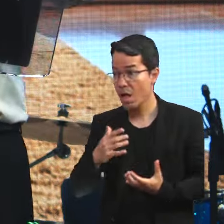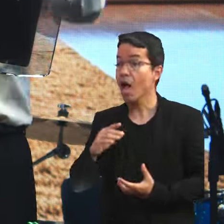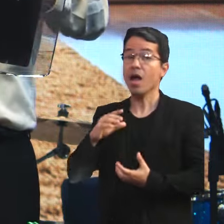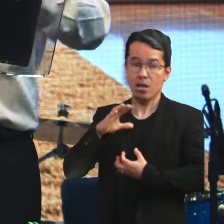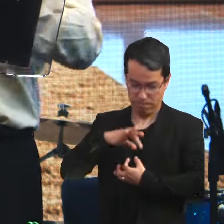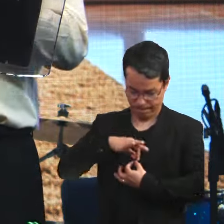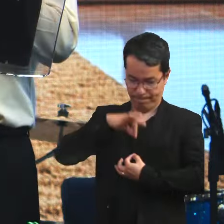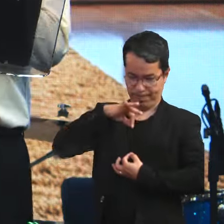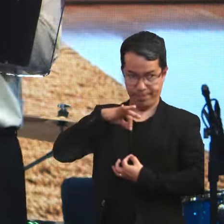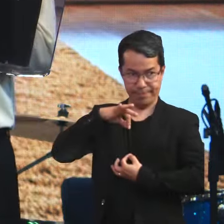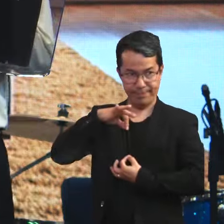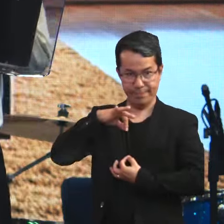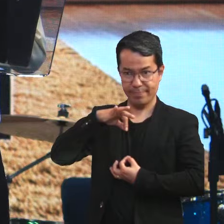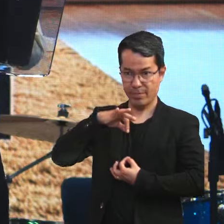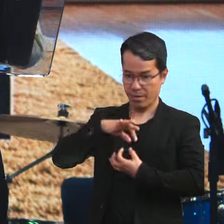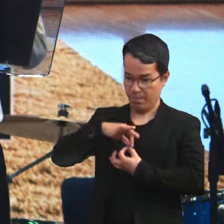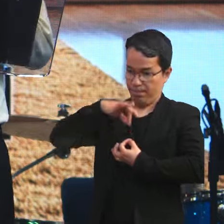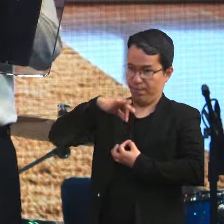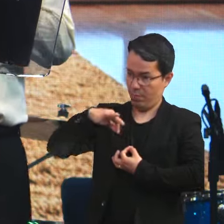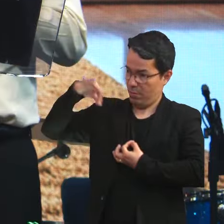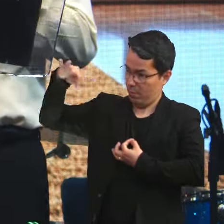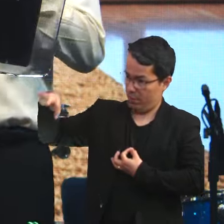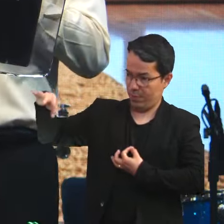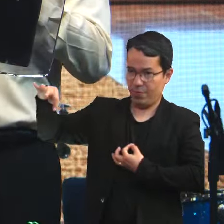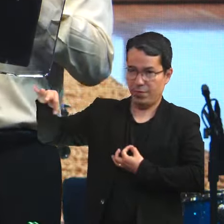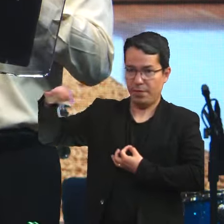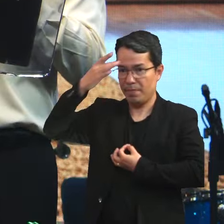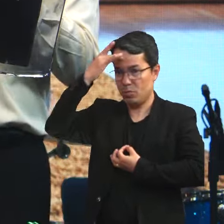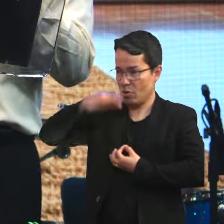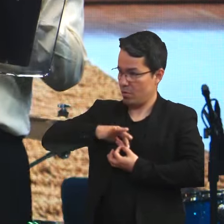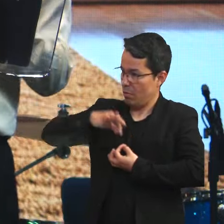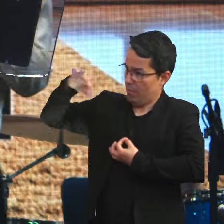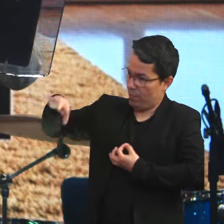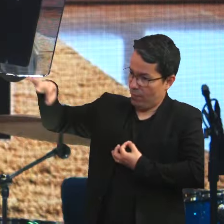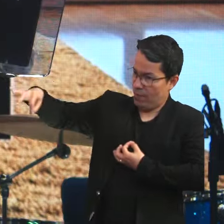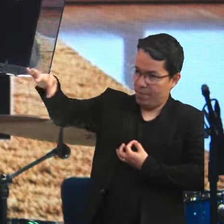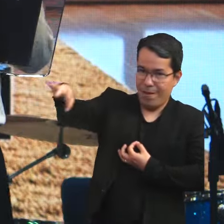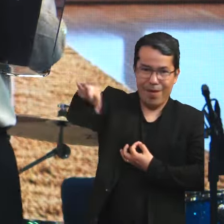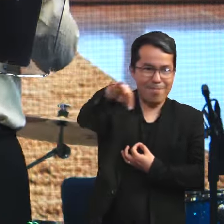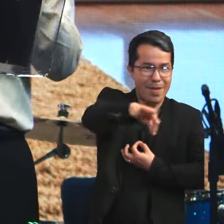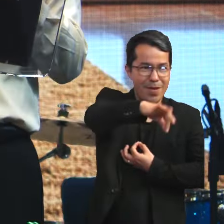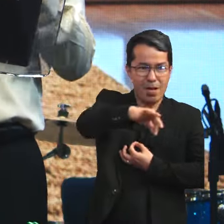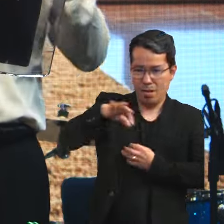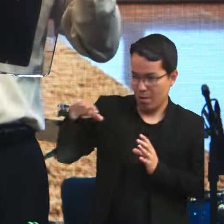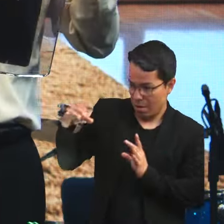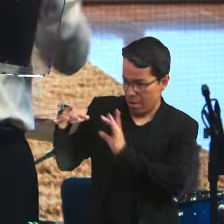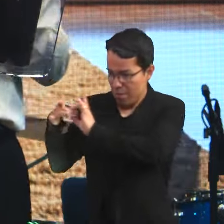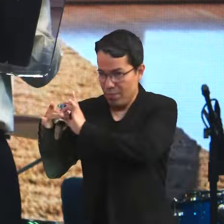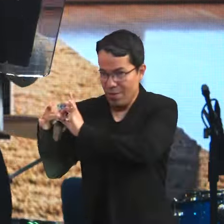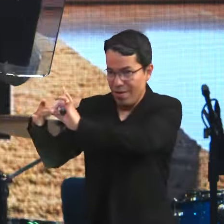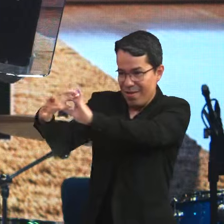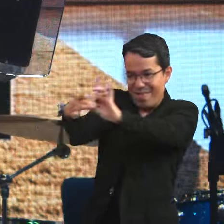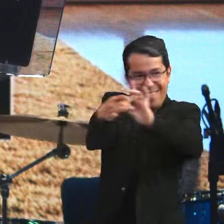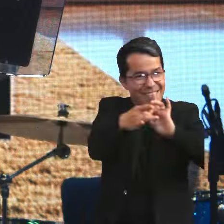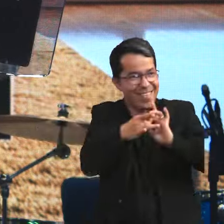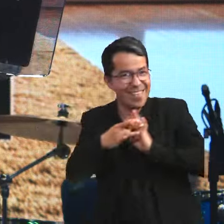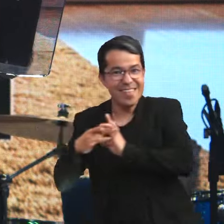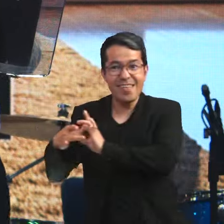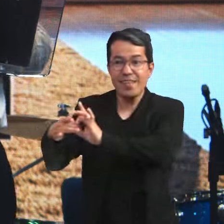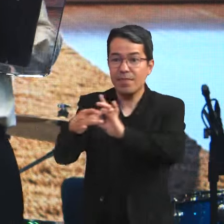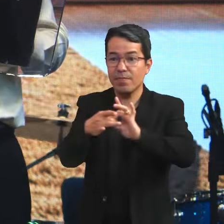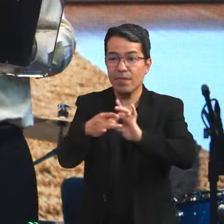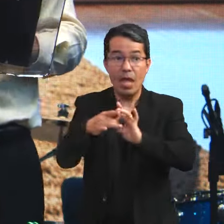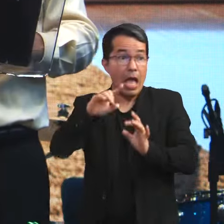esta ligado est ligado pelo Espírito uma alguém que